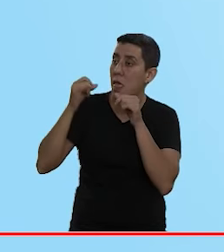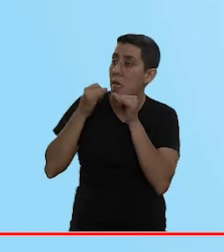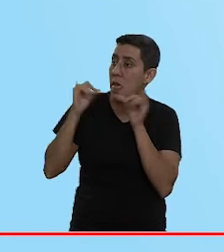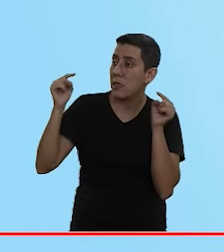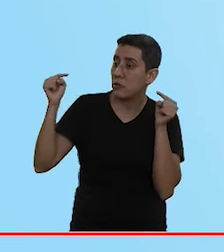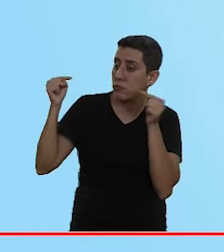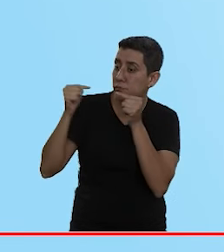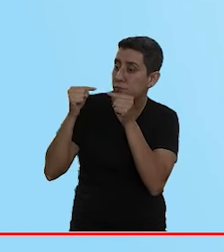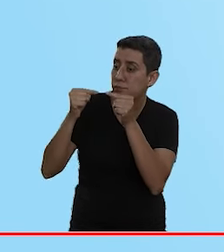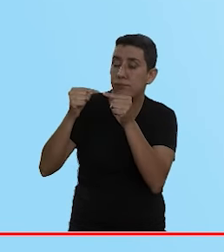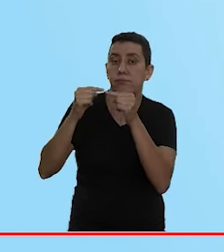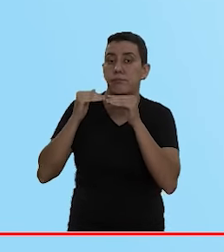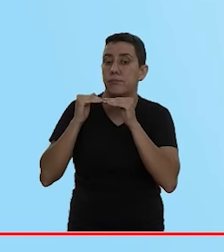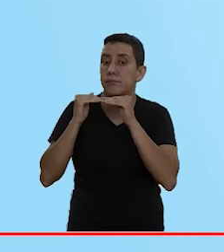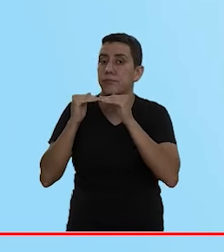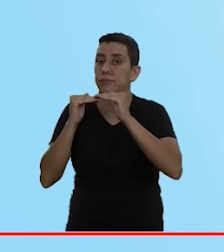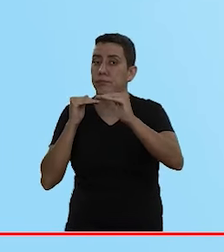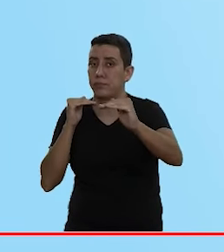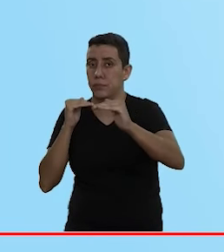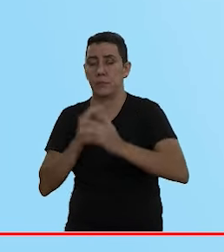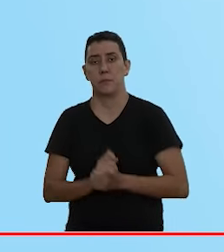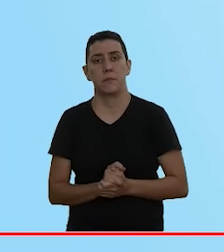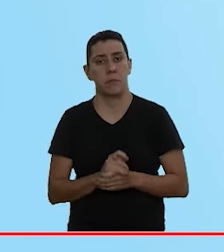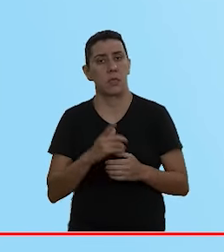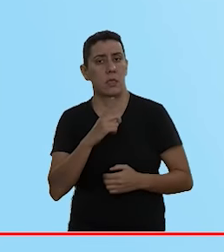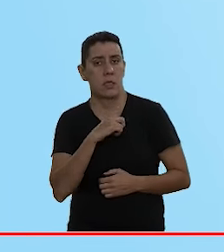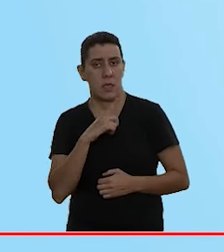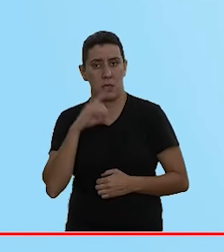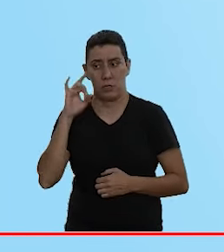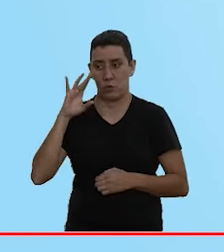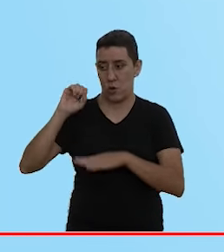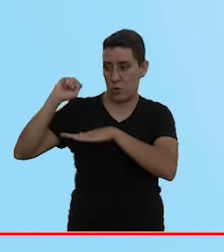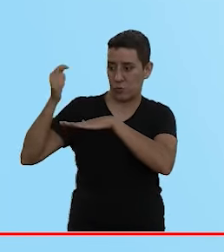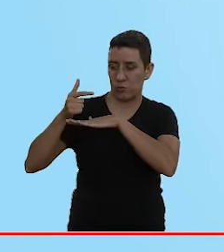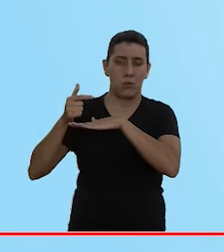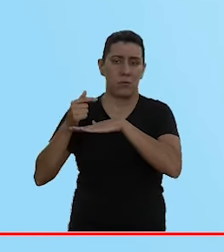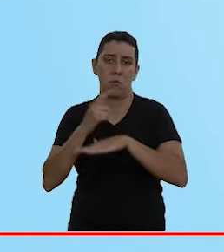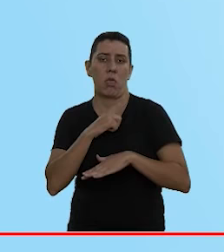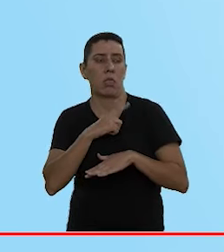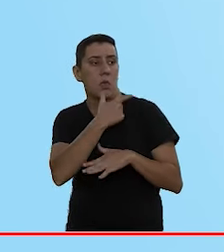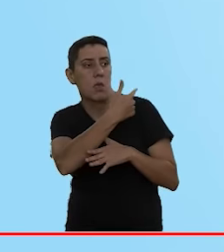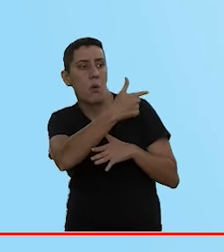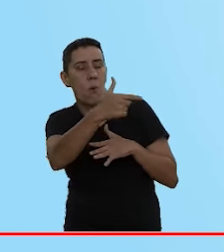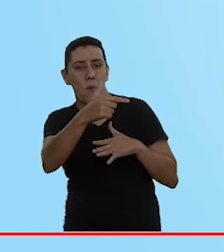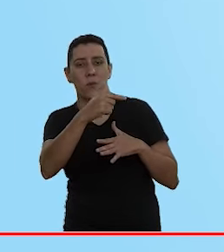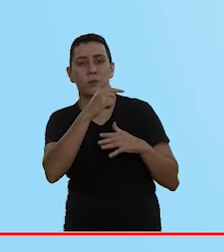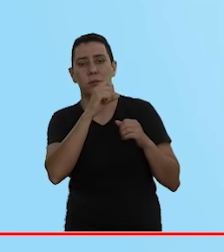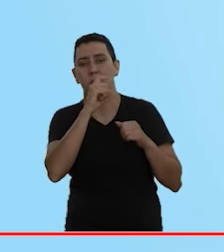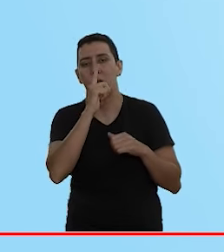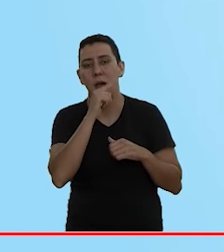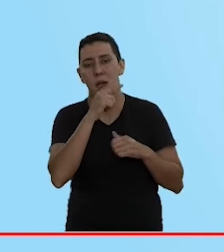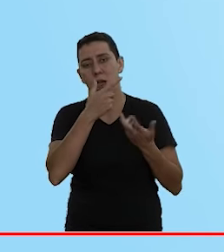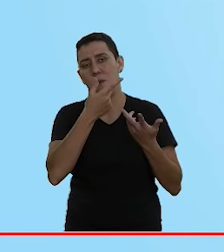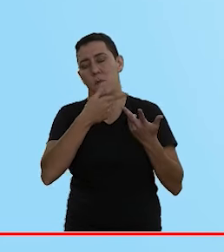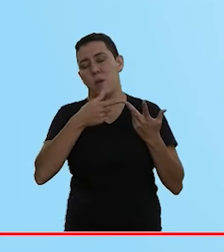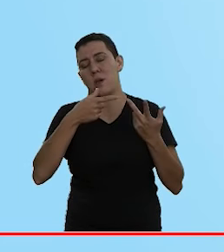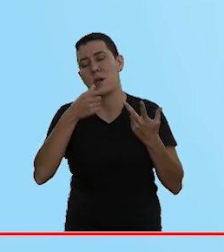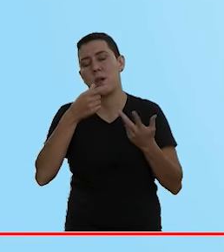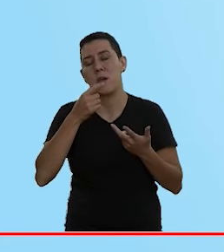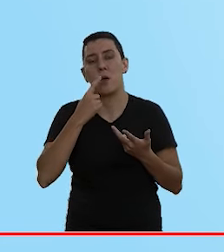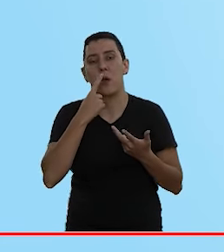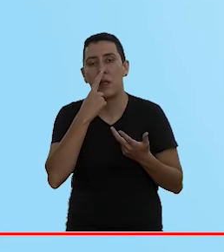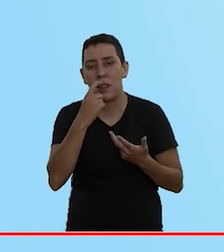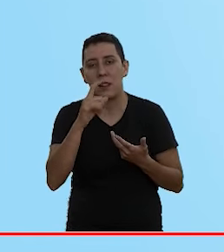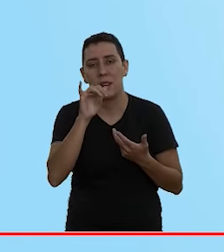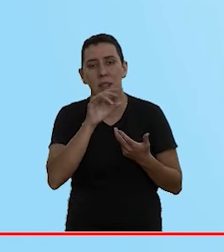a penetração de fontes renováveis, fontes intermitentes na rede elétrica, a gente tem uma tendência a que as redes fiquem